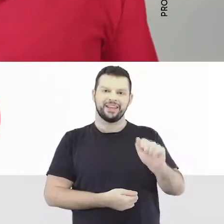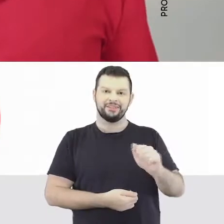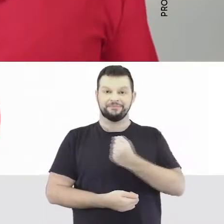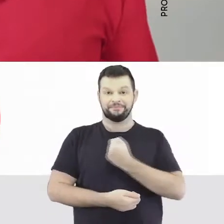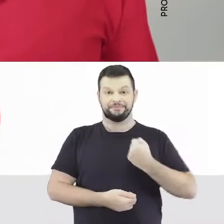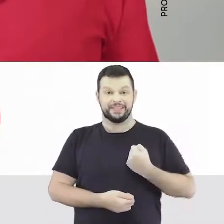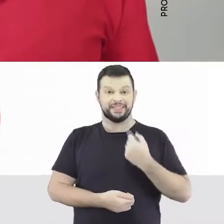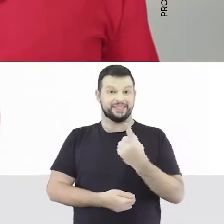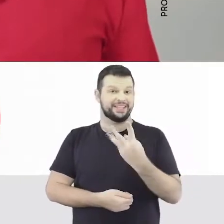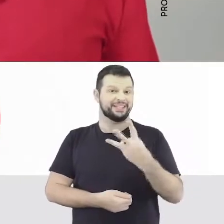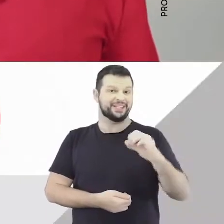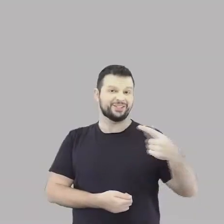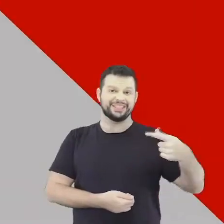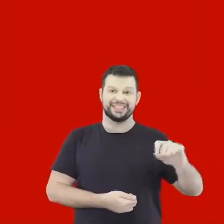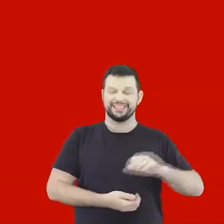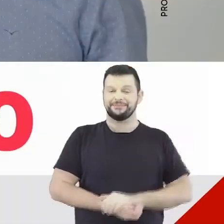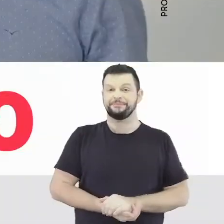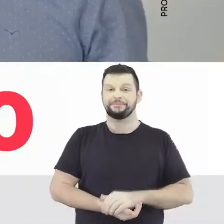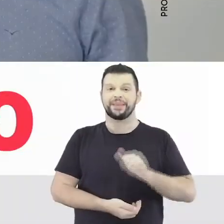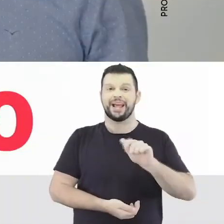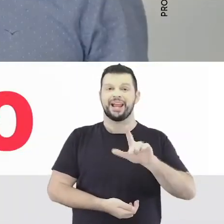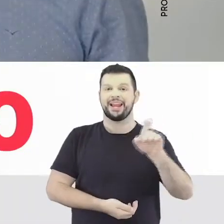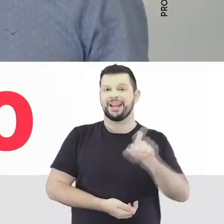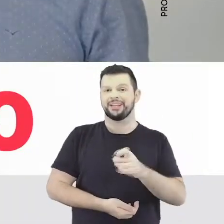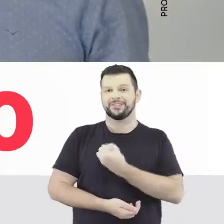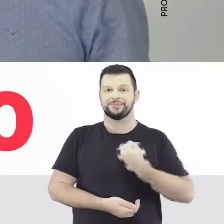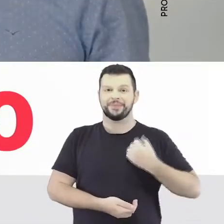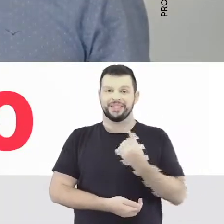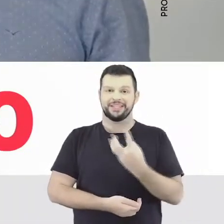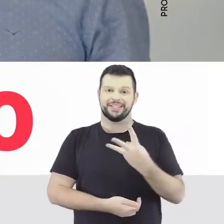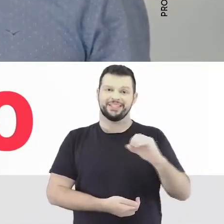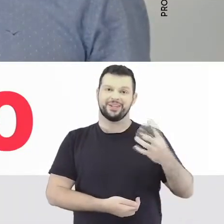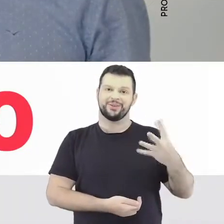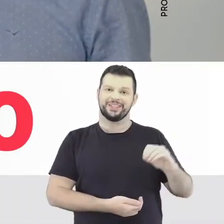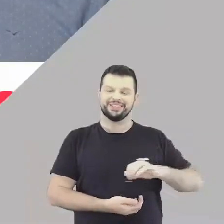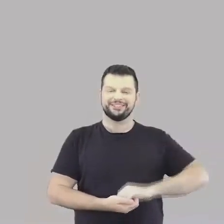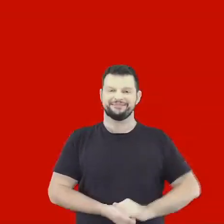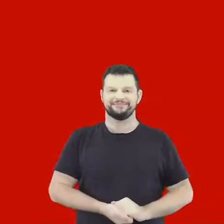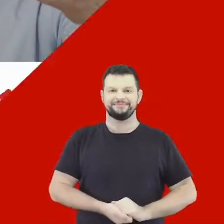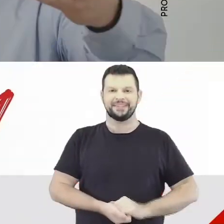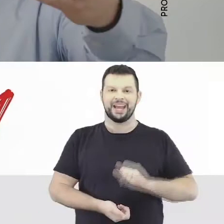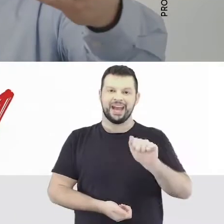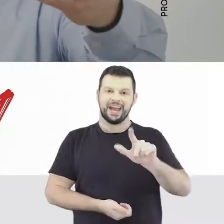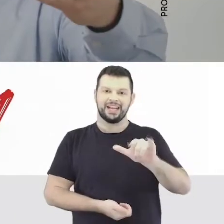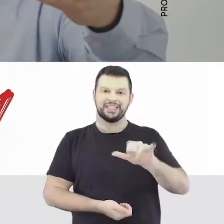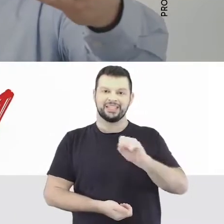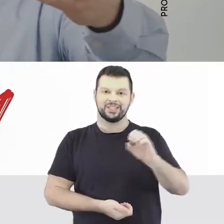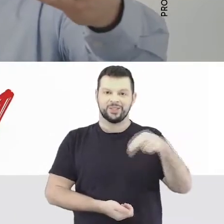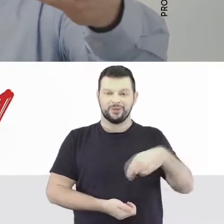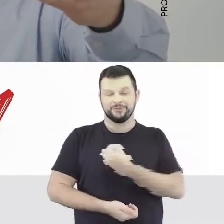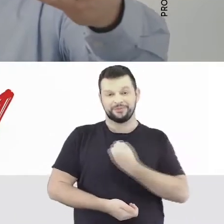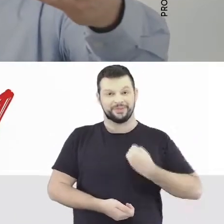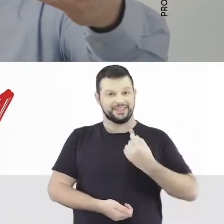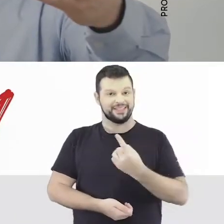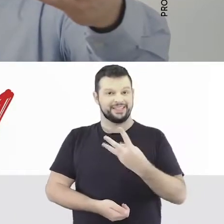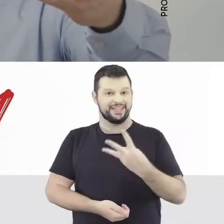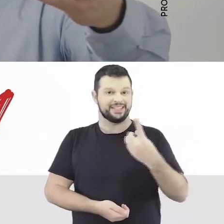Mostardeiro, 13070. Alex Boscaini, 13040. Alisson